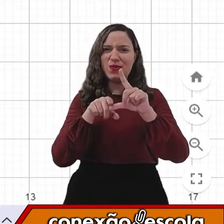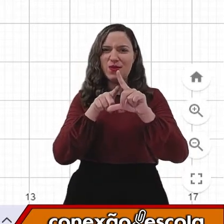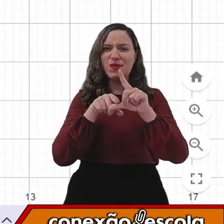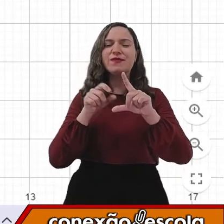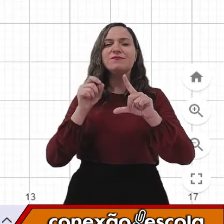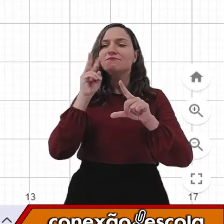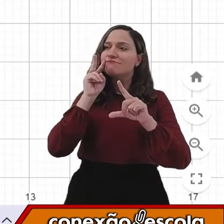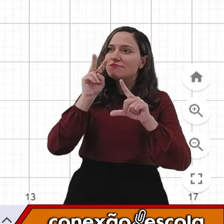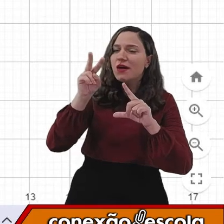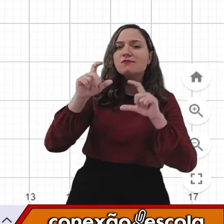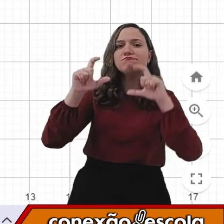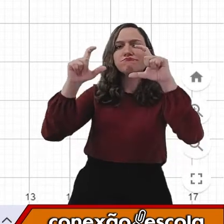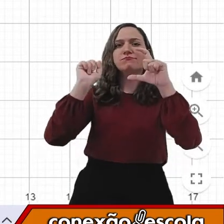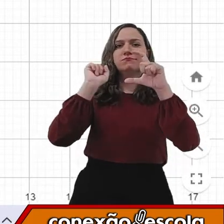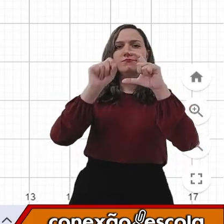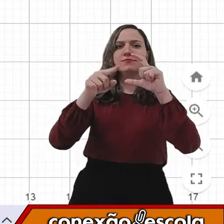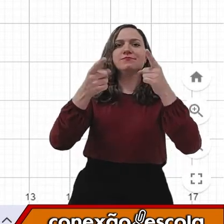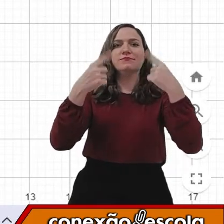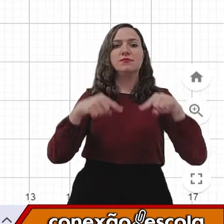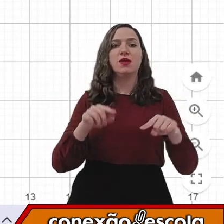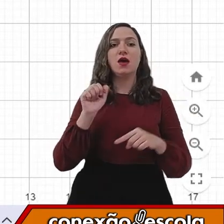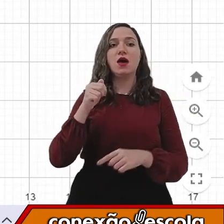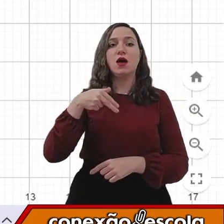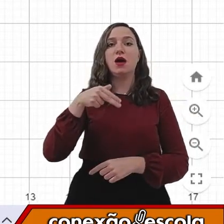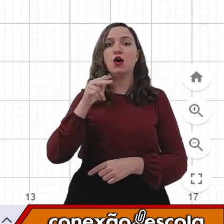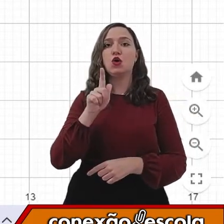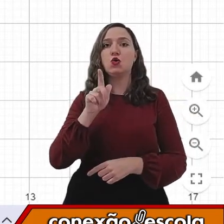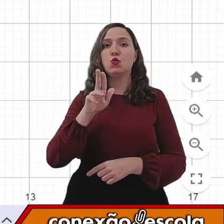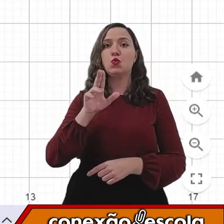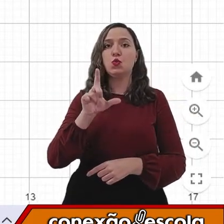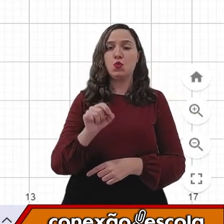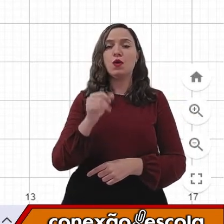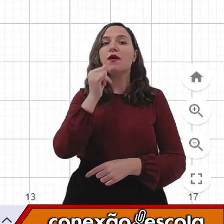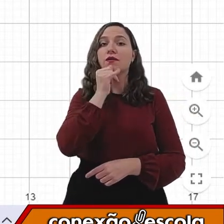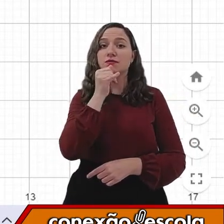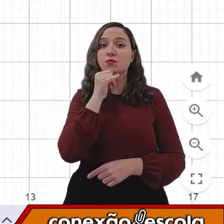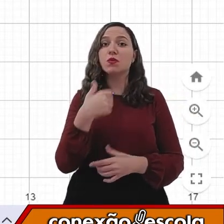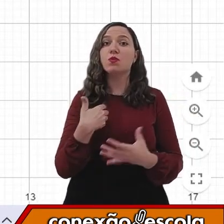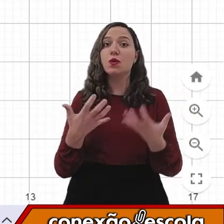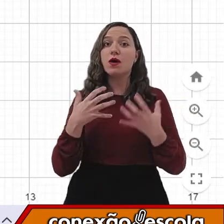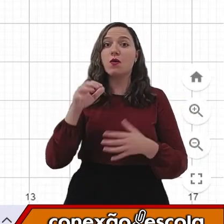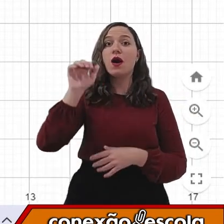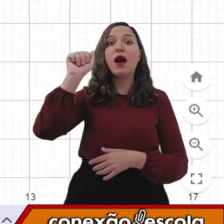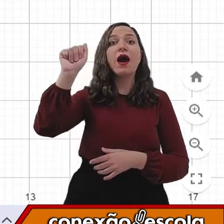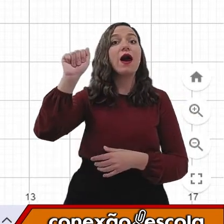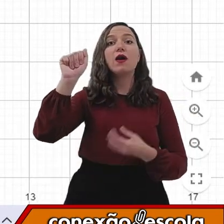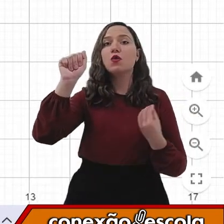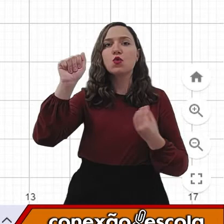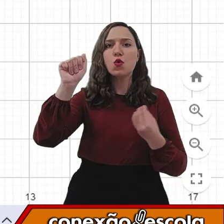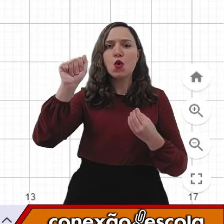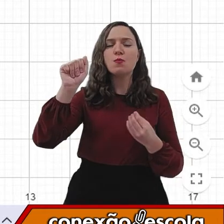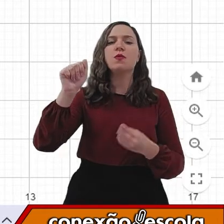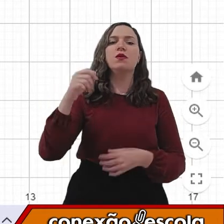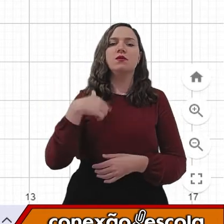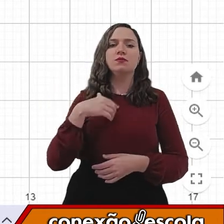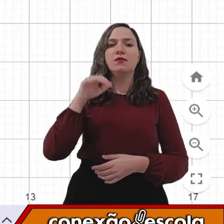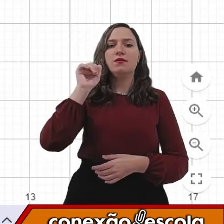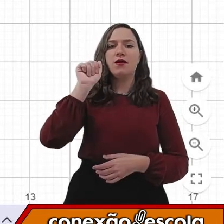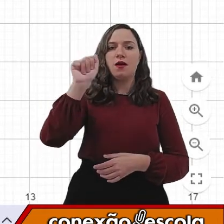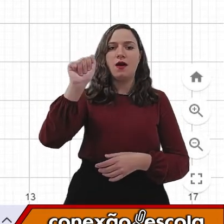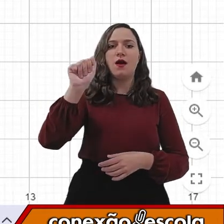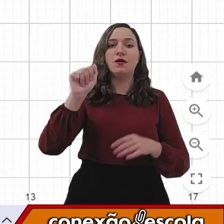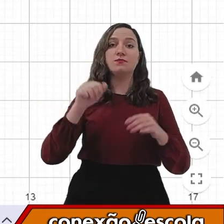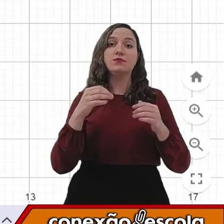vamos marcar ângulo. Se eu quero o ângulo A, eu marco B, A no meio,